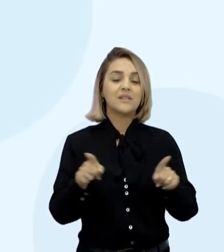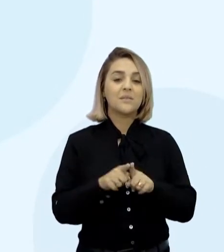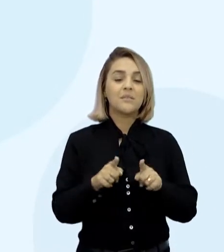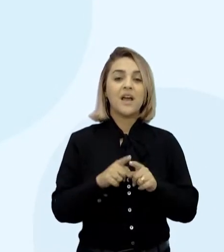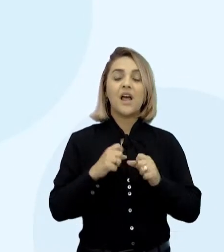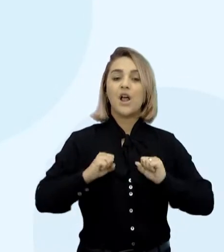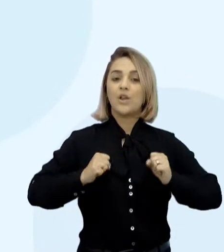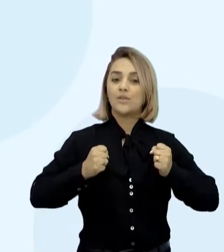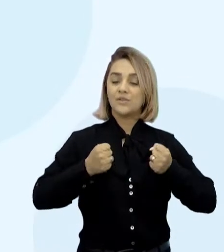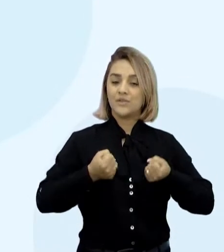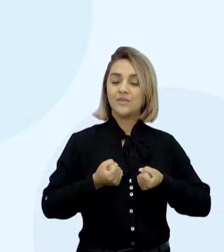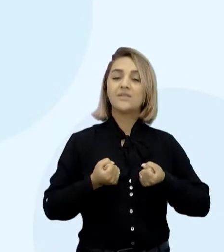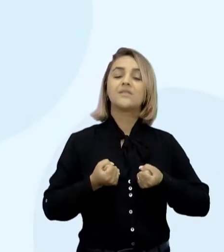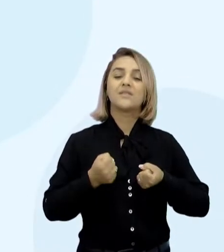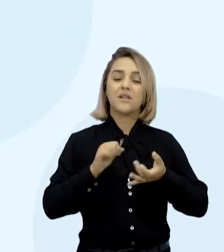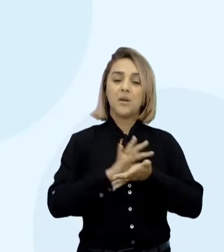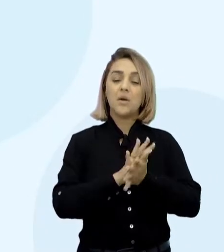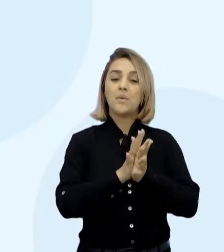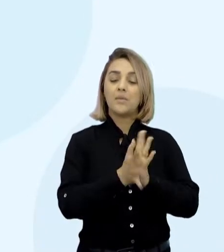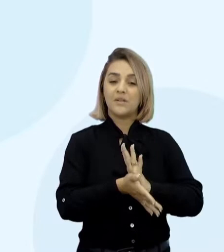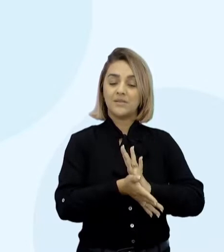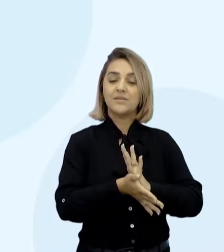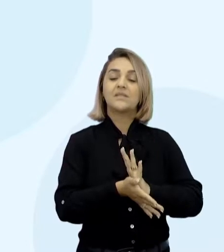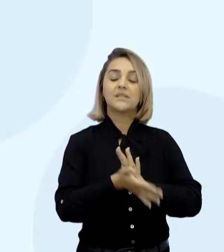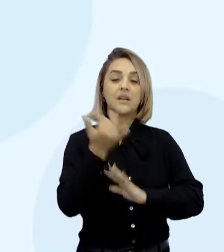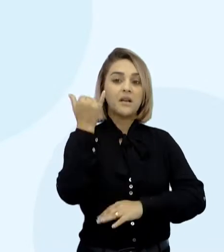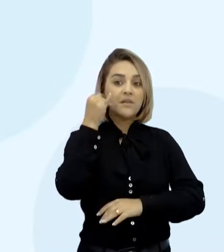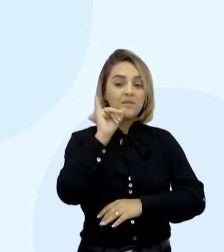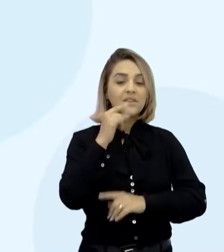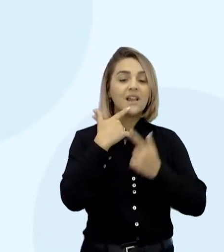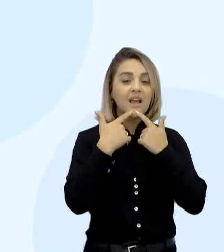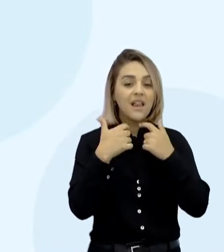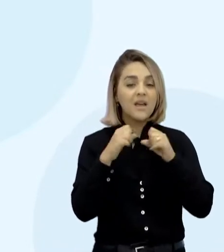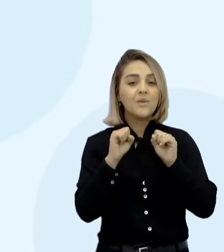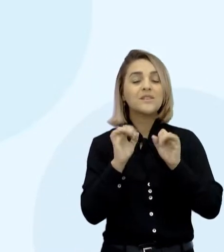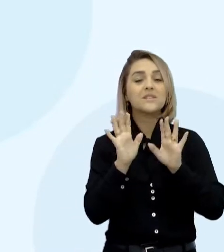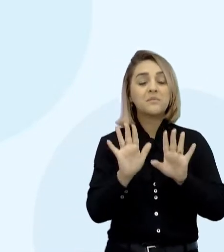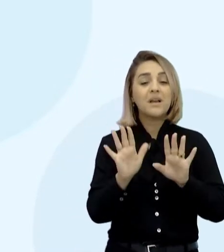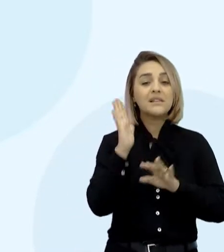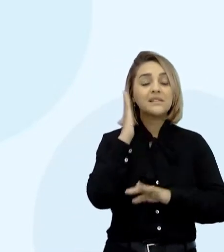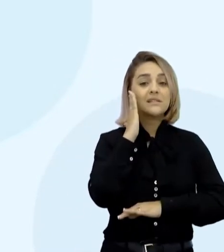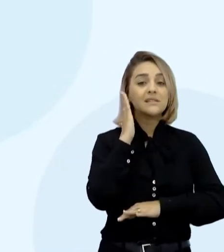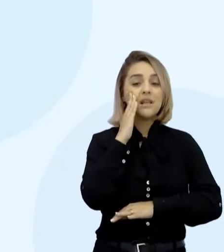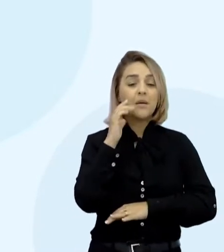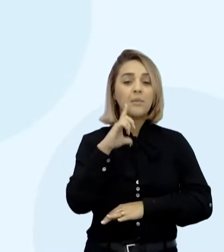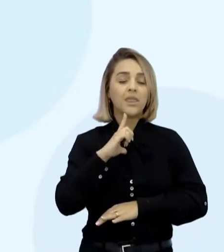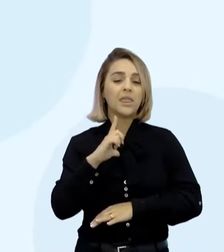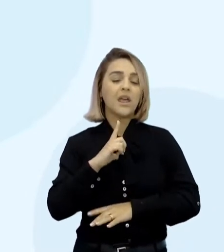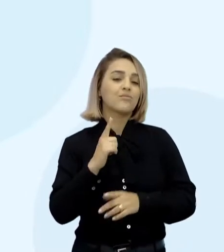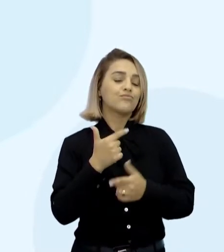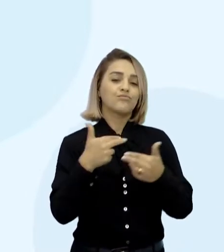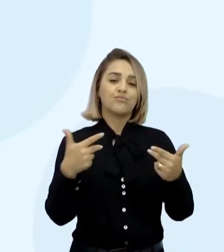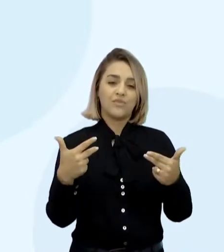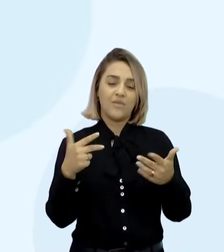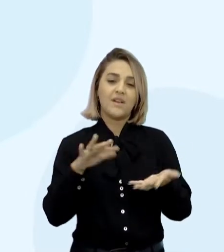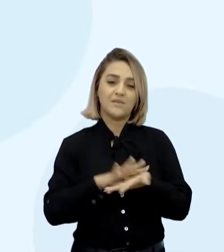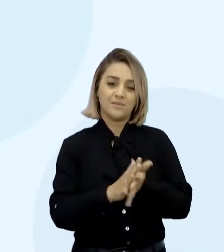Estamos especificando aí mais o preconceito linguístico, mas sabemos que ele traz aí vários outros preconceitos